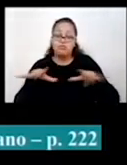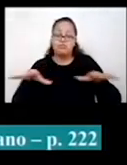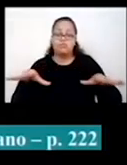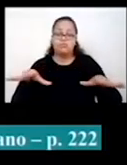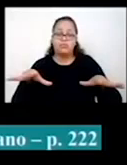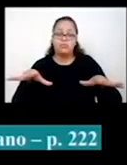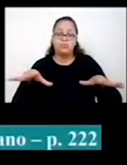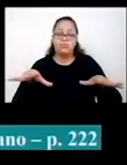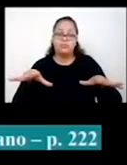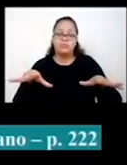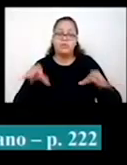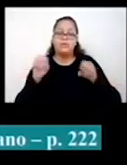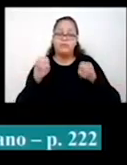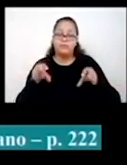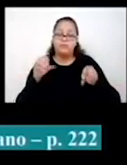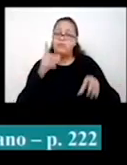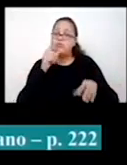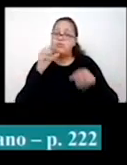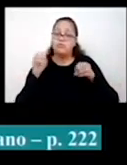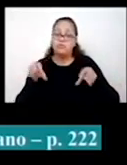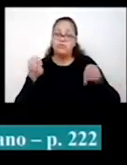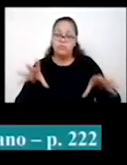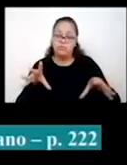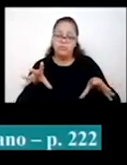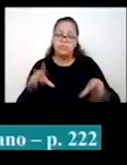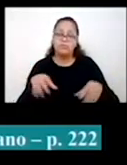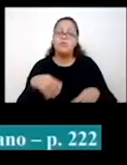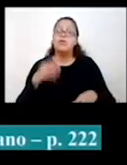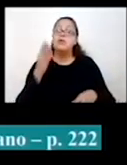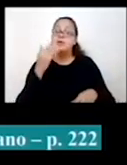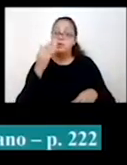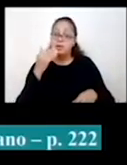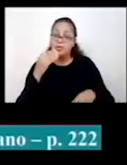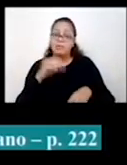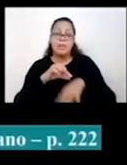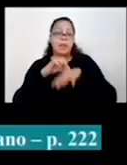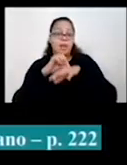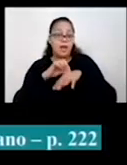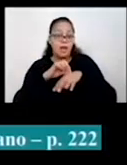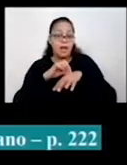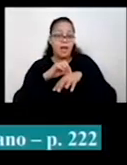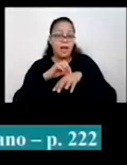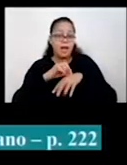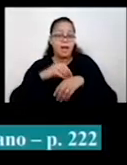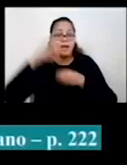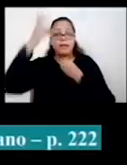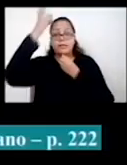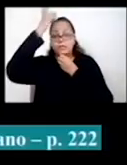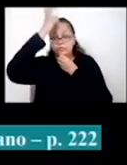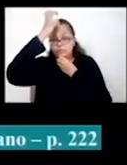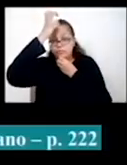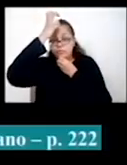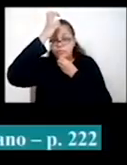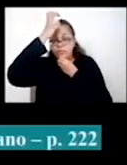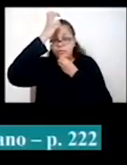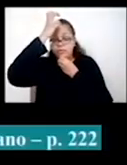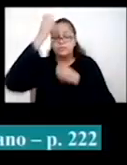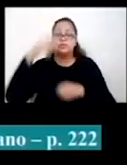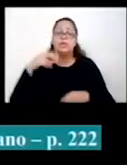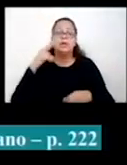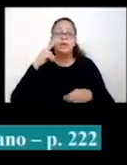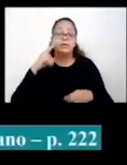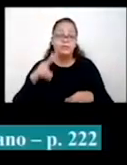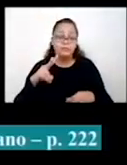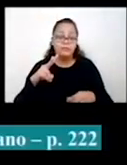áreas, e o prato típico aí dessa região é a carne de bode, certo? Então, comparando aí com a cidade anterior, a gente